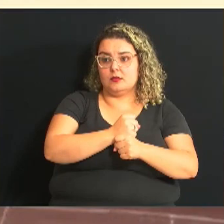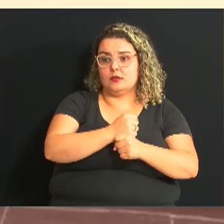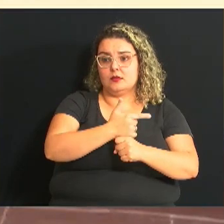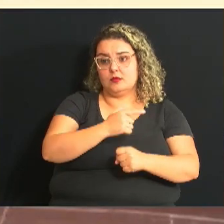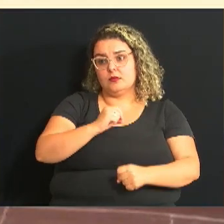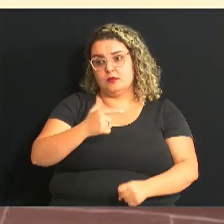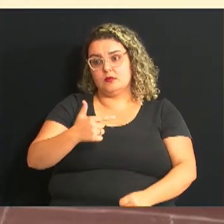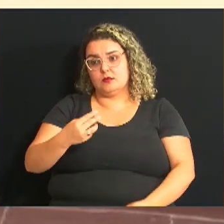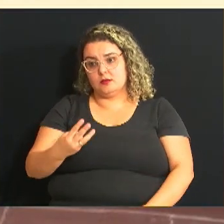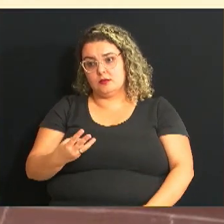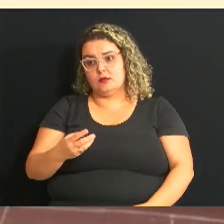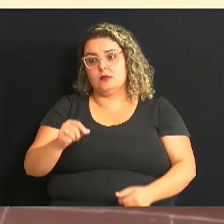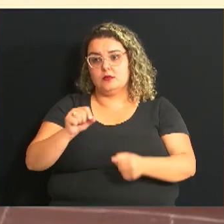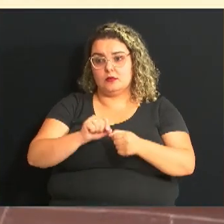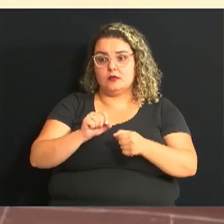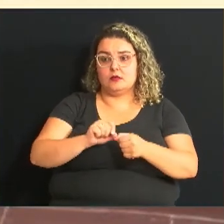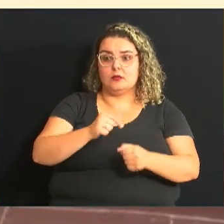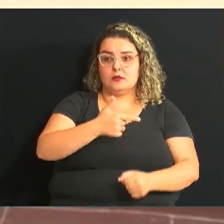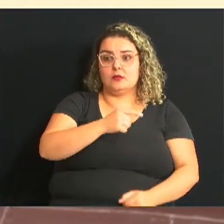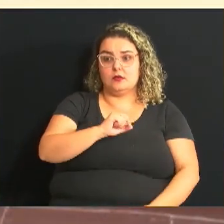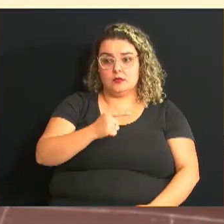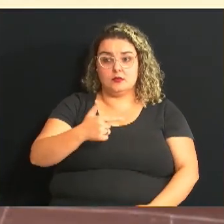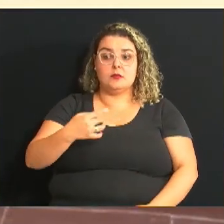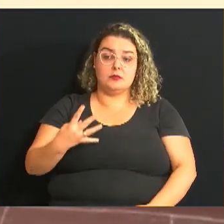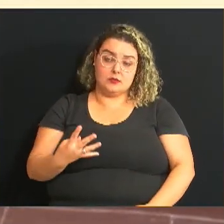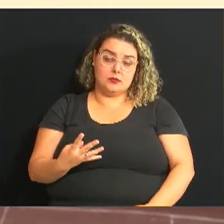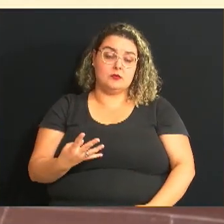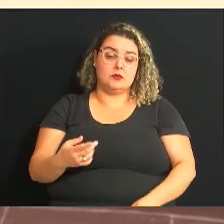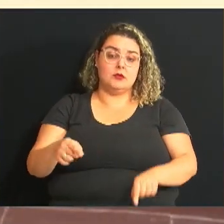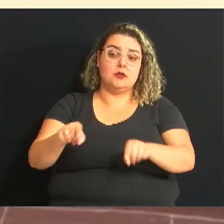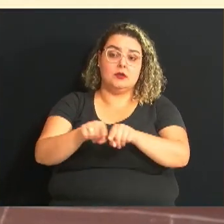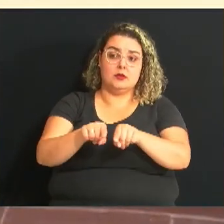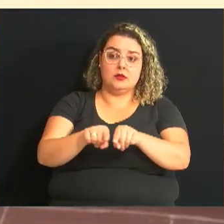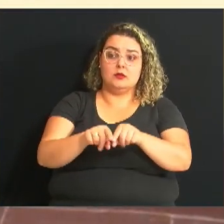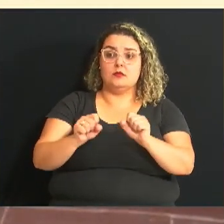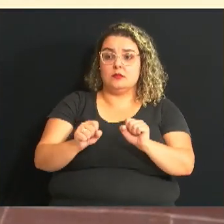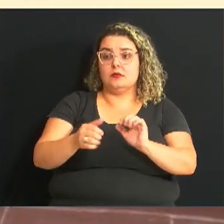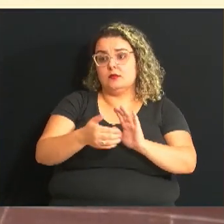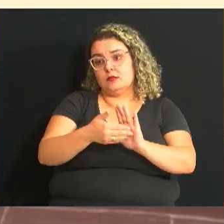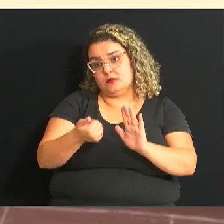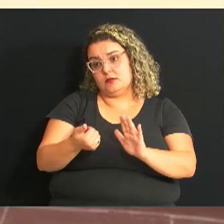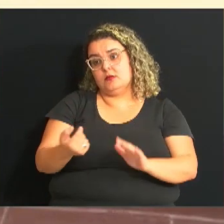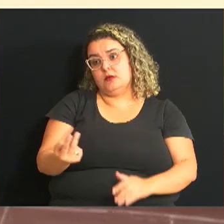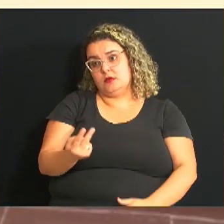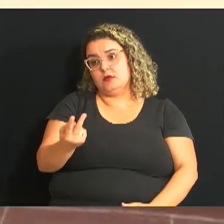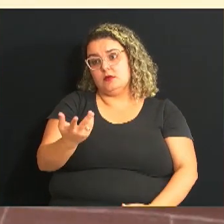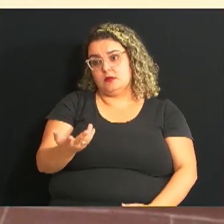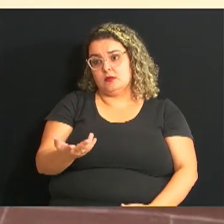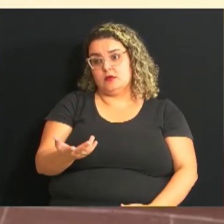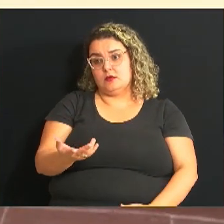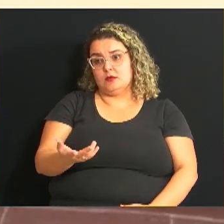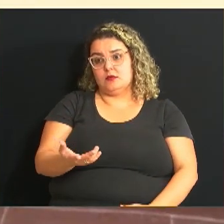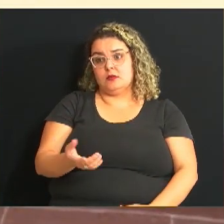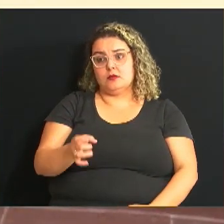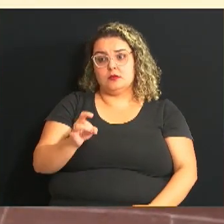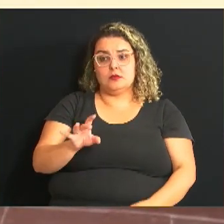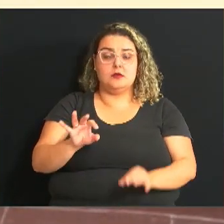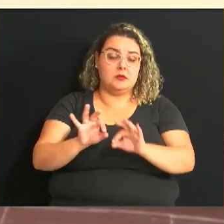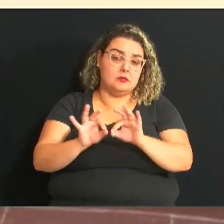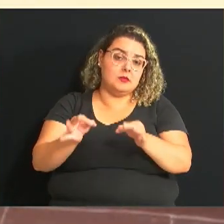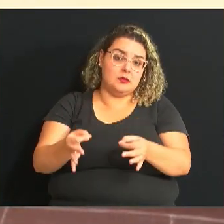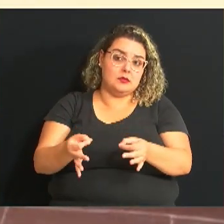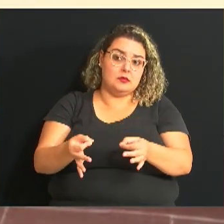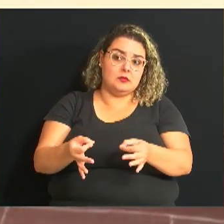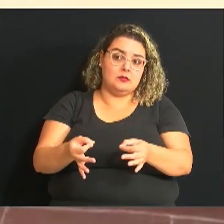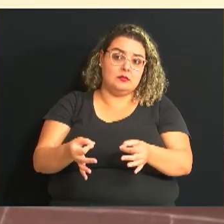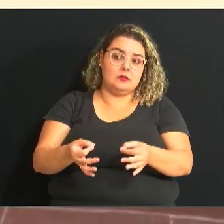você vai fazer em 2024, você também vai poder abater esse valor. Quer dizer, você só está simplesmente adiantando